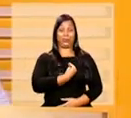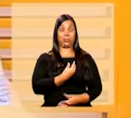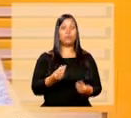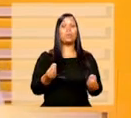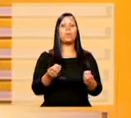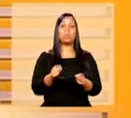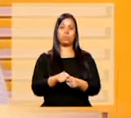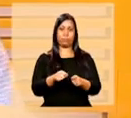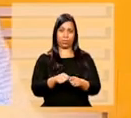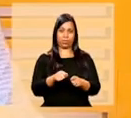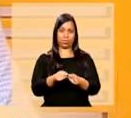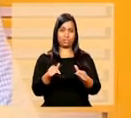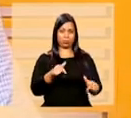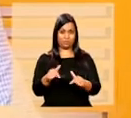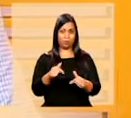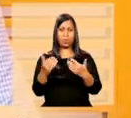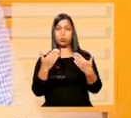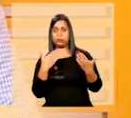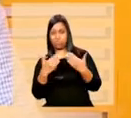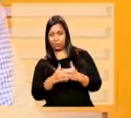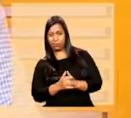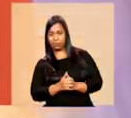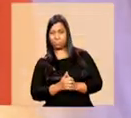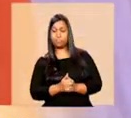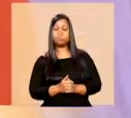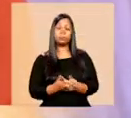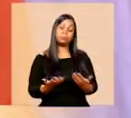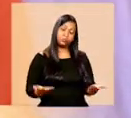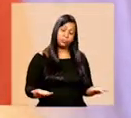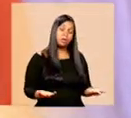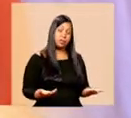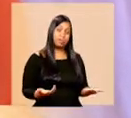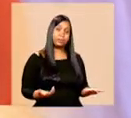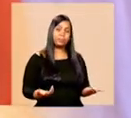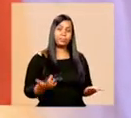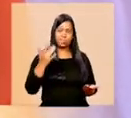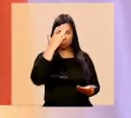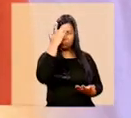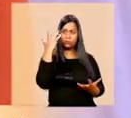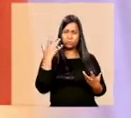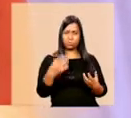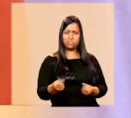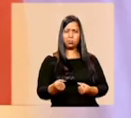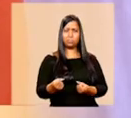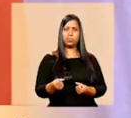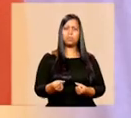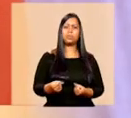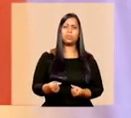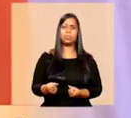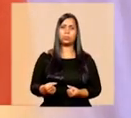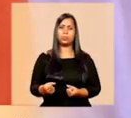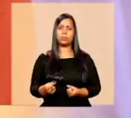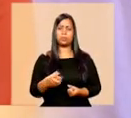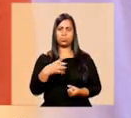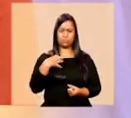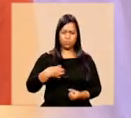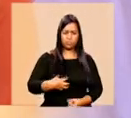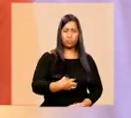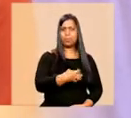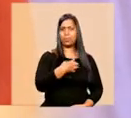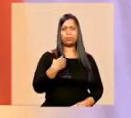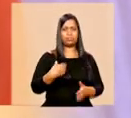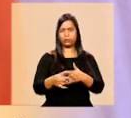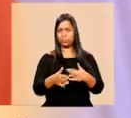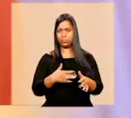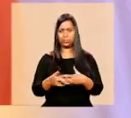né? Como é que é feito esse trabalho, essa conversa? Os pacientes que receberam órgãos, independentemente de quais